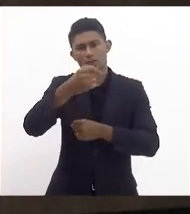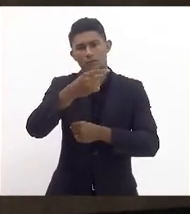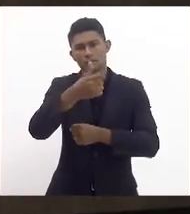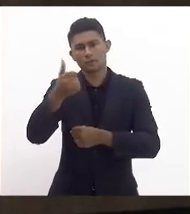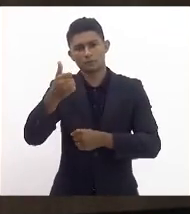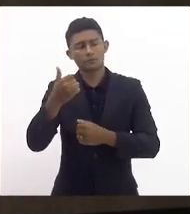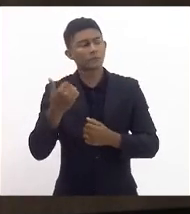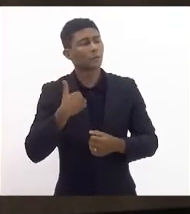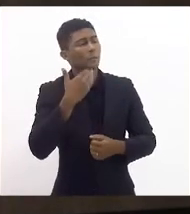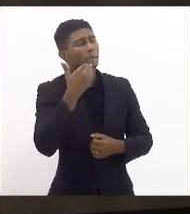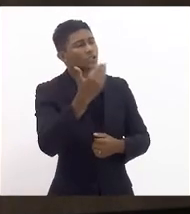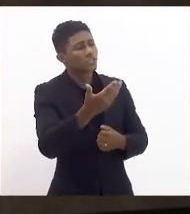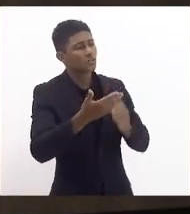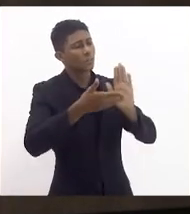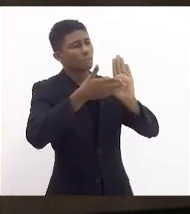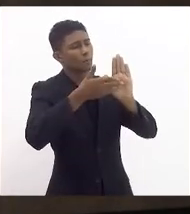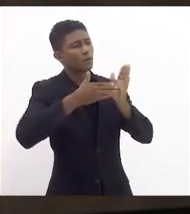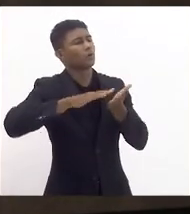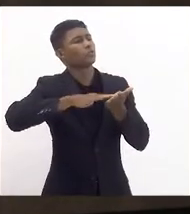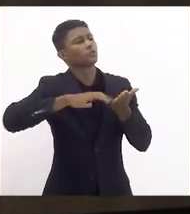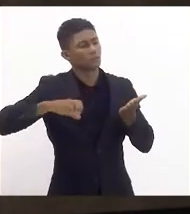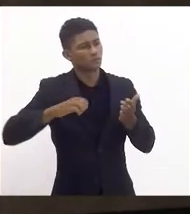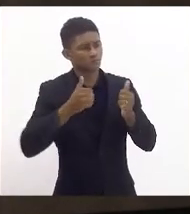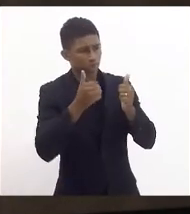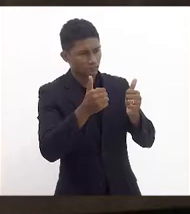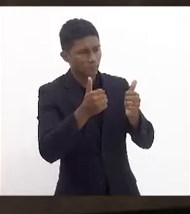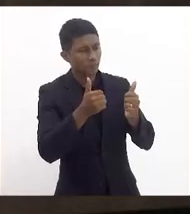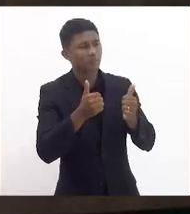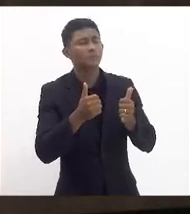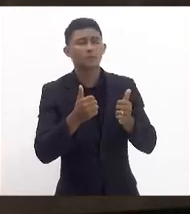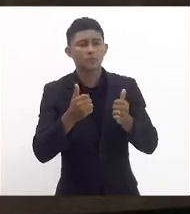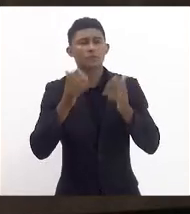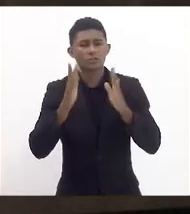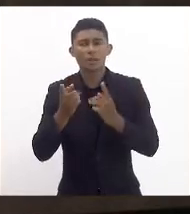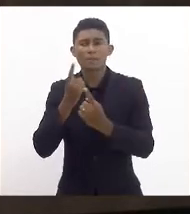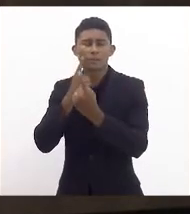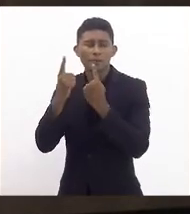Vossa Excelência para retirar de pauta ele, acabei de falar com ele,